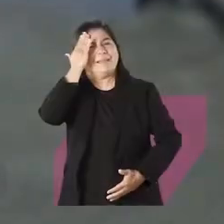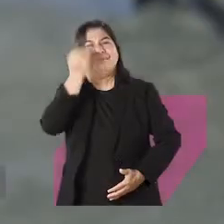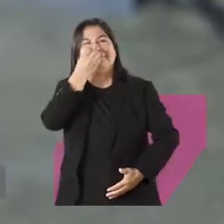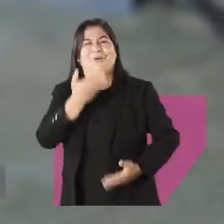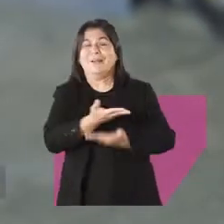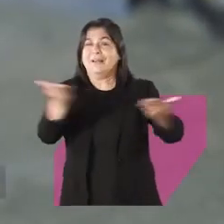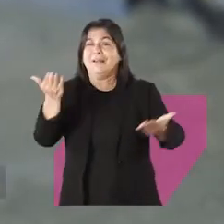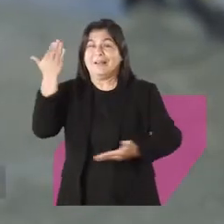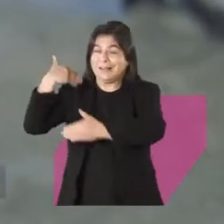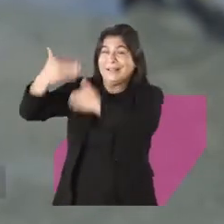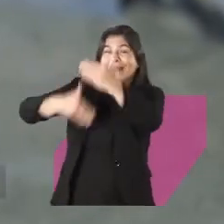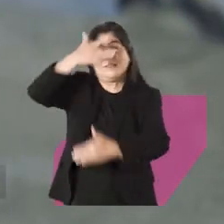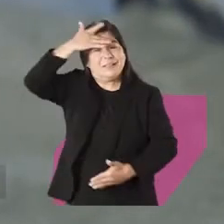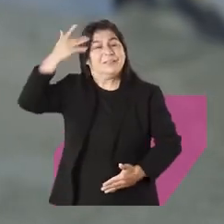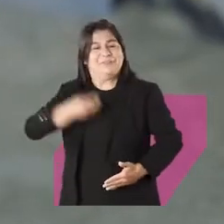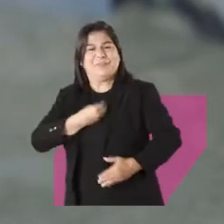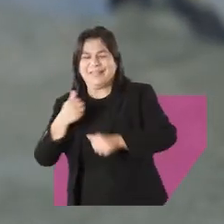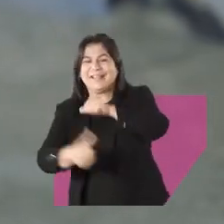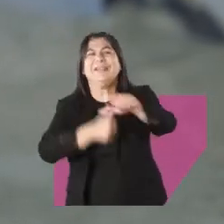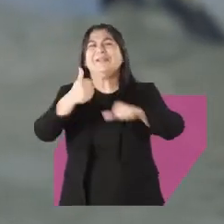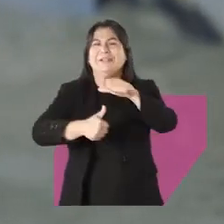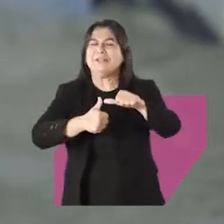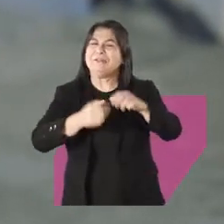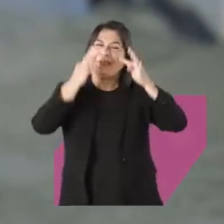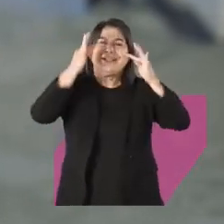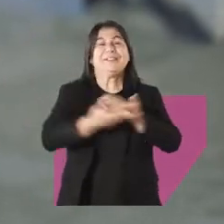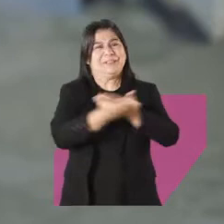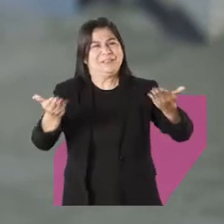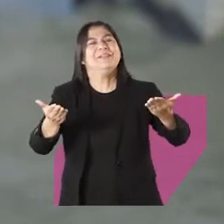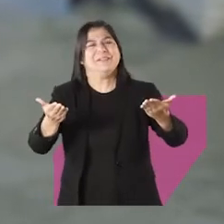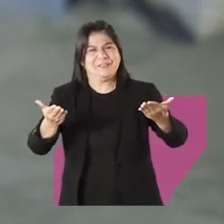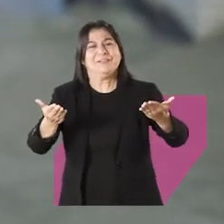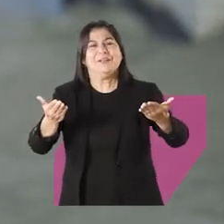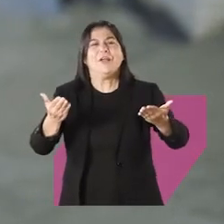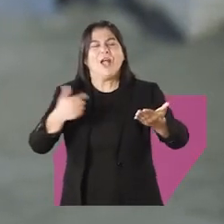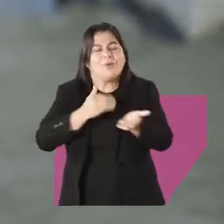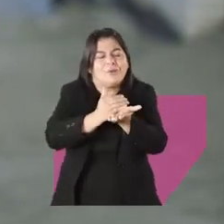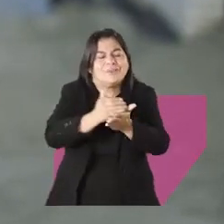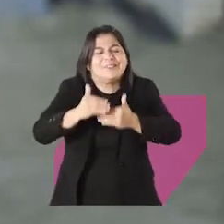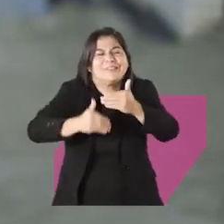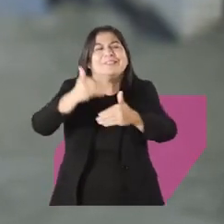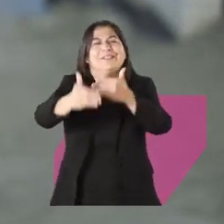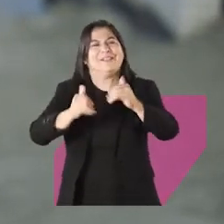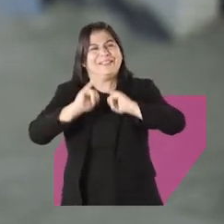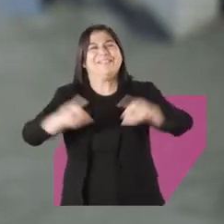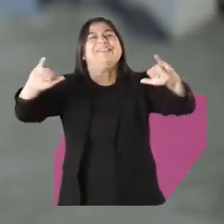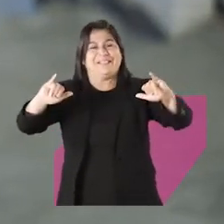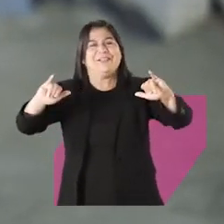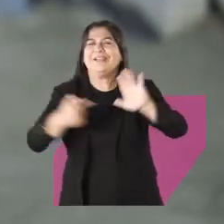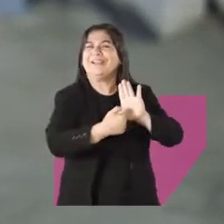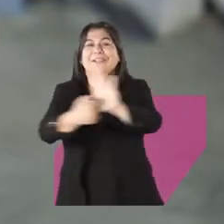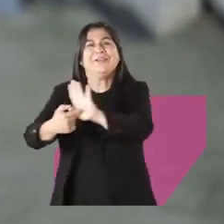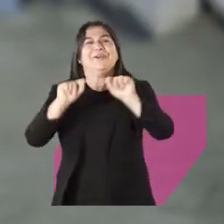bom saber que as pessoas que tiveram suas vidas transformadas pelo que eu fiz falam por mim. Por isso, escolhi começar a nossa